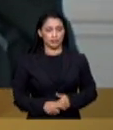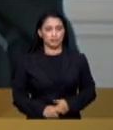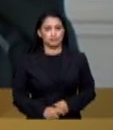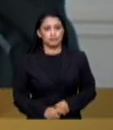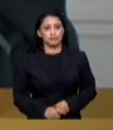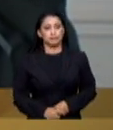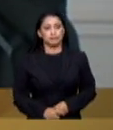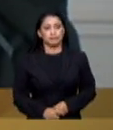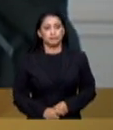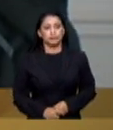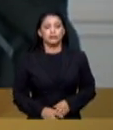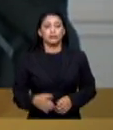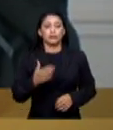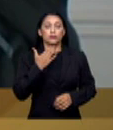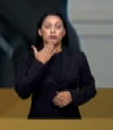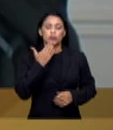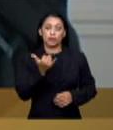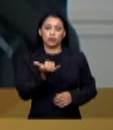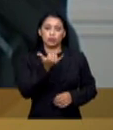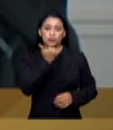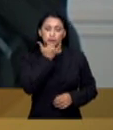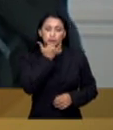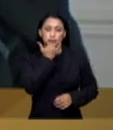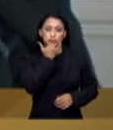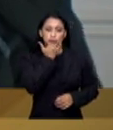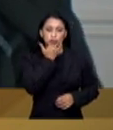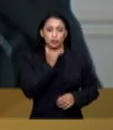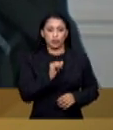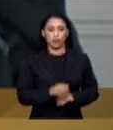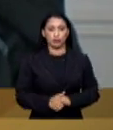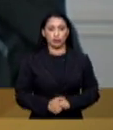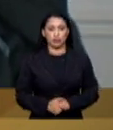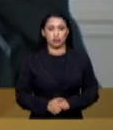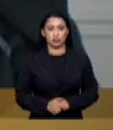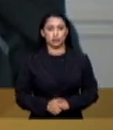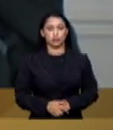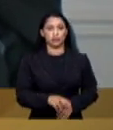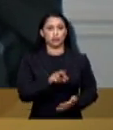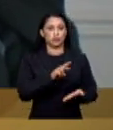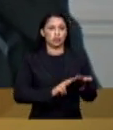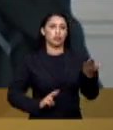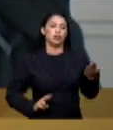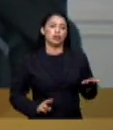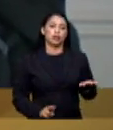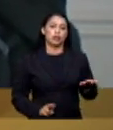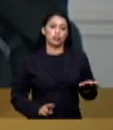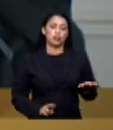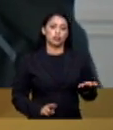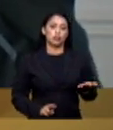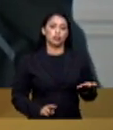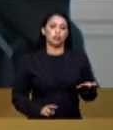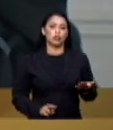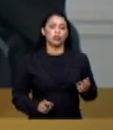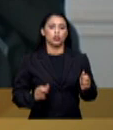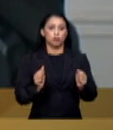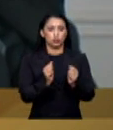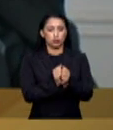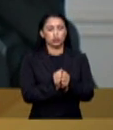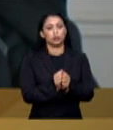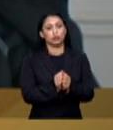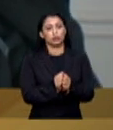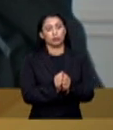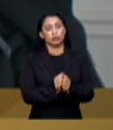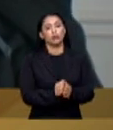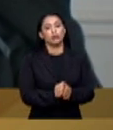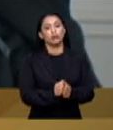Também, pedindo todas as vênias ao eminente ministro relator, aqui acompanho a divergência, em relação